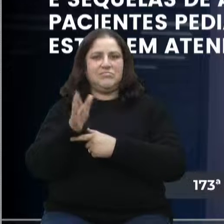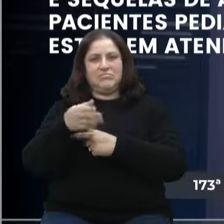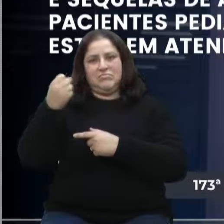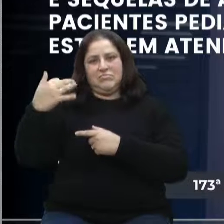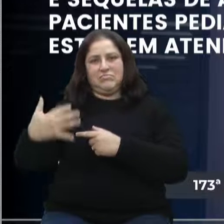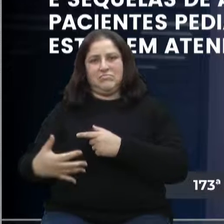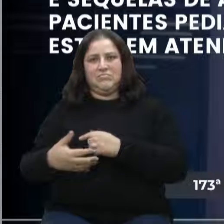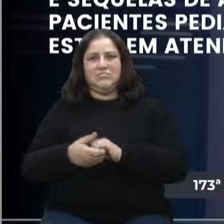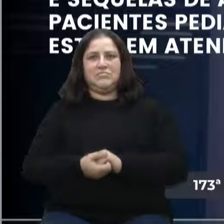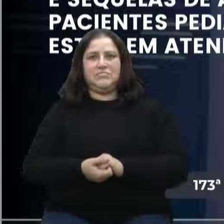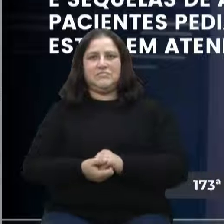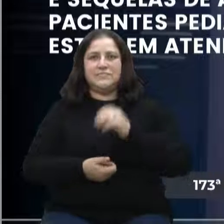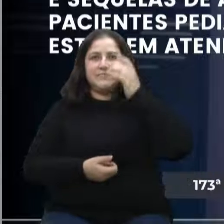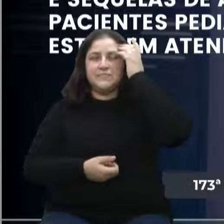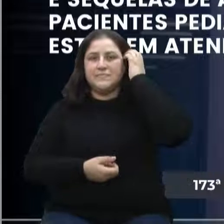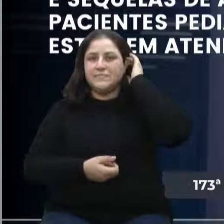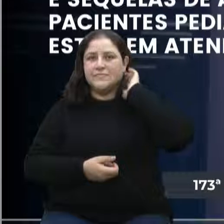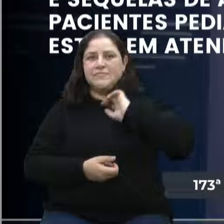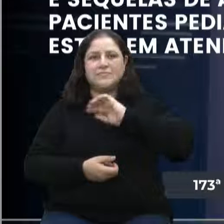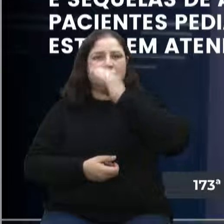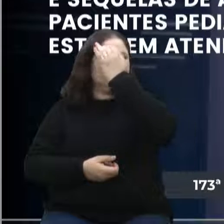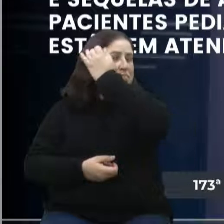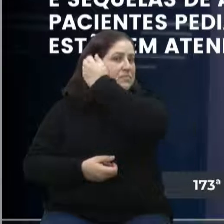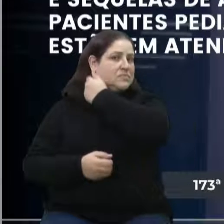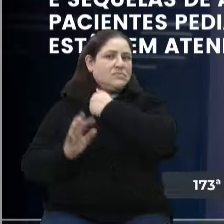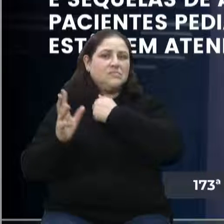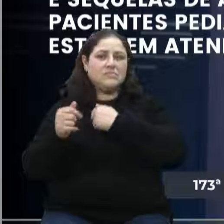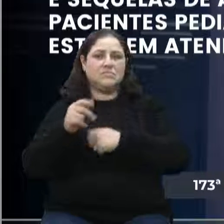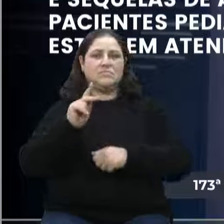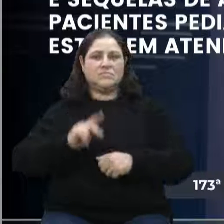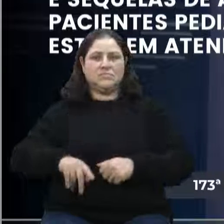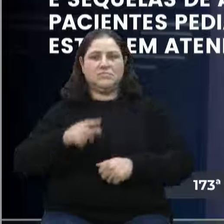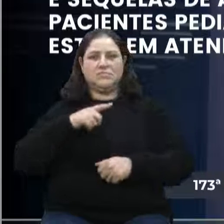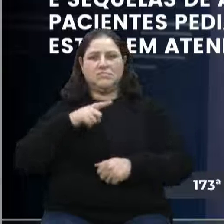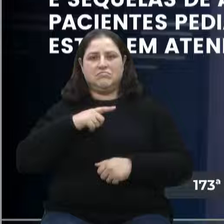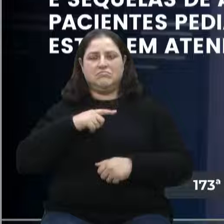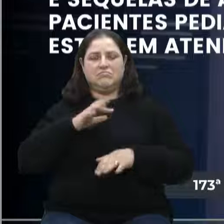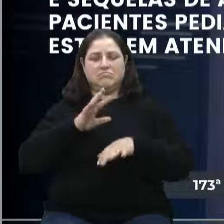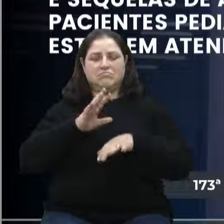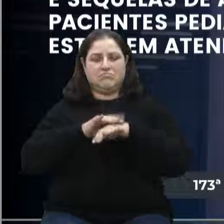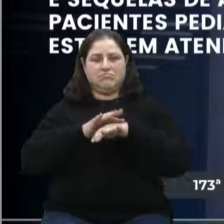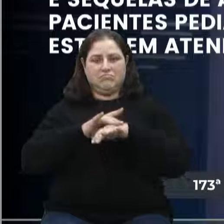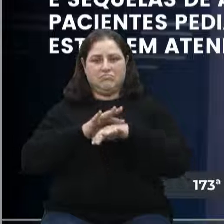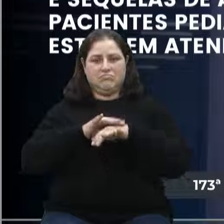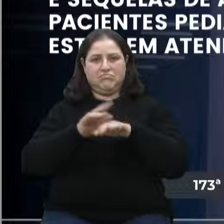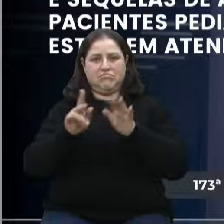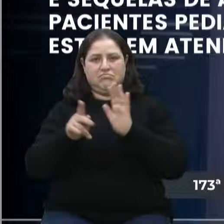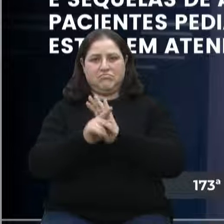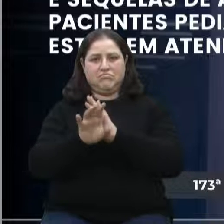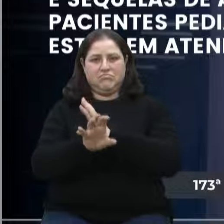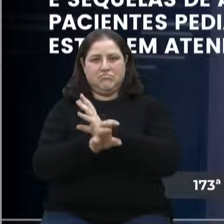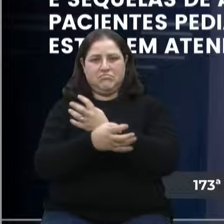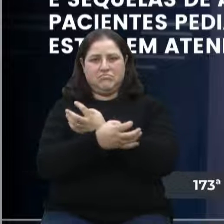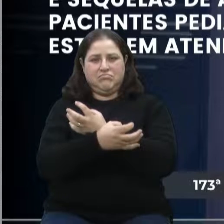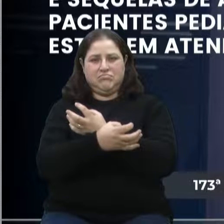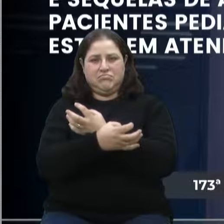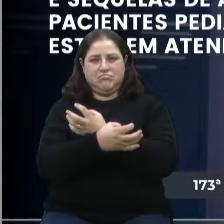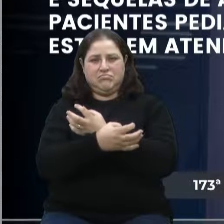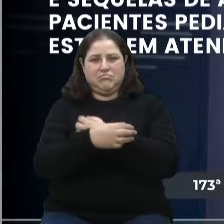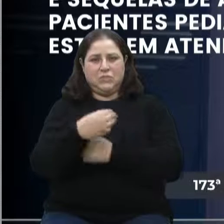antes. Todas as pessoas que tiverem, né, doenças musculoesqueléticas, crônicas, crianças também